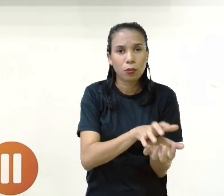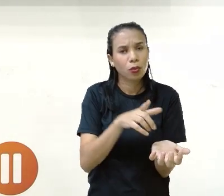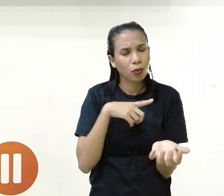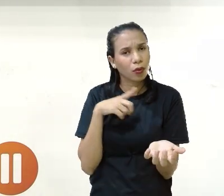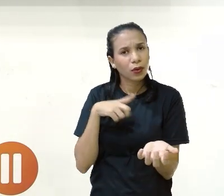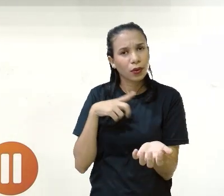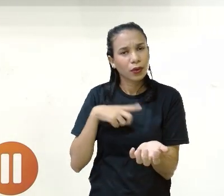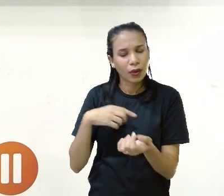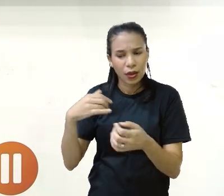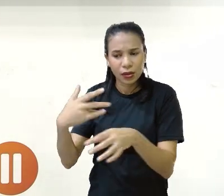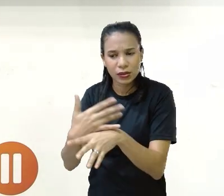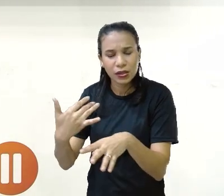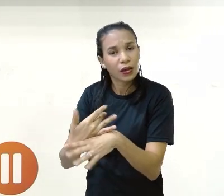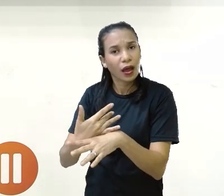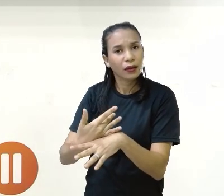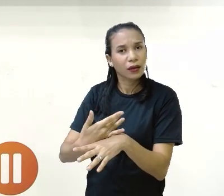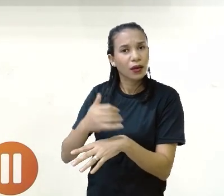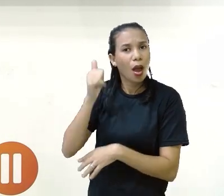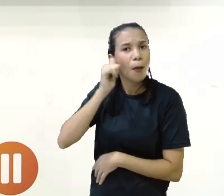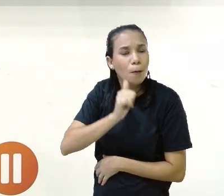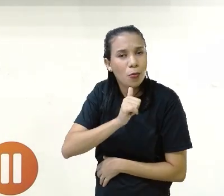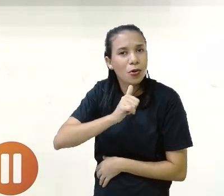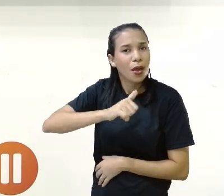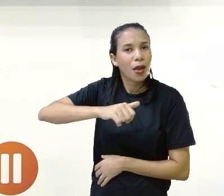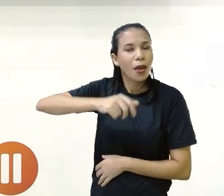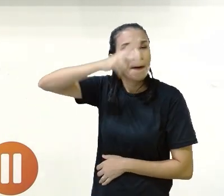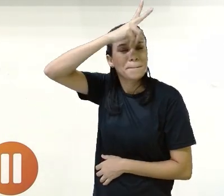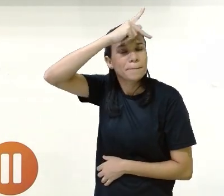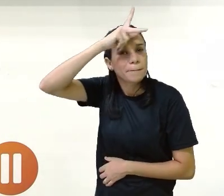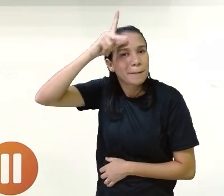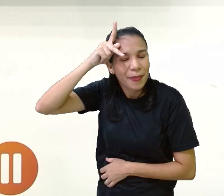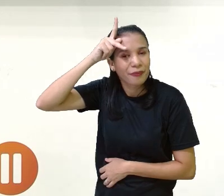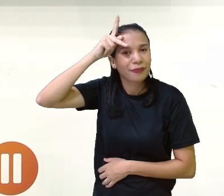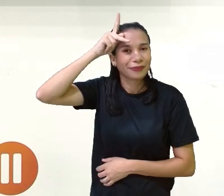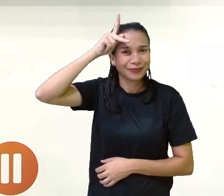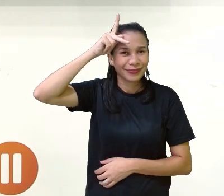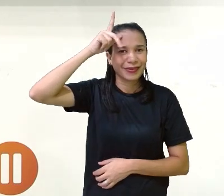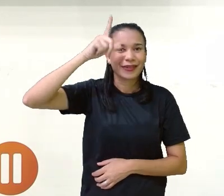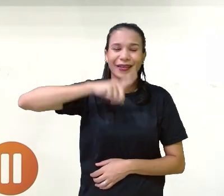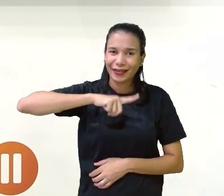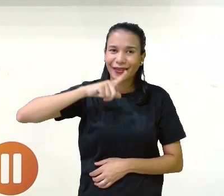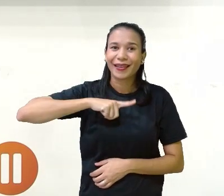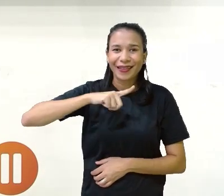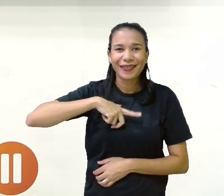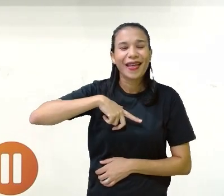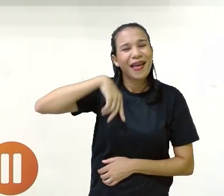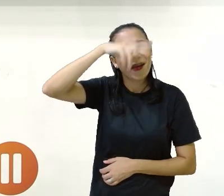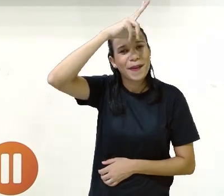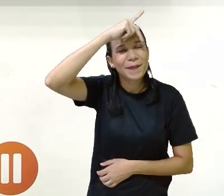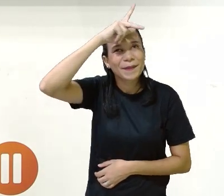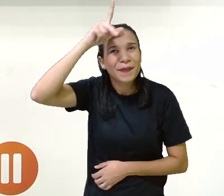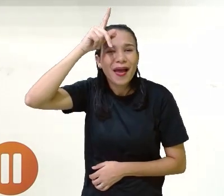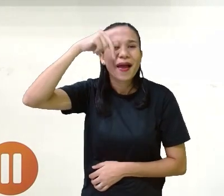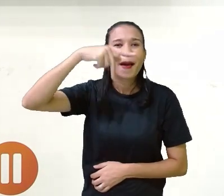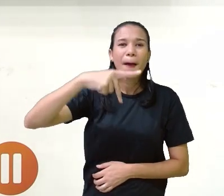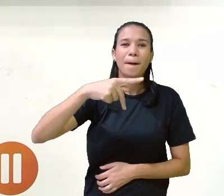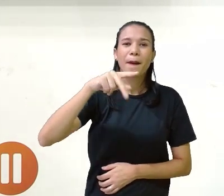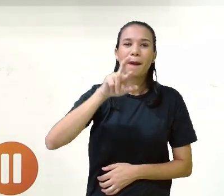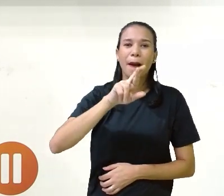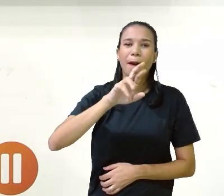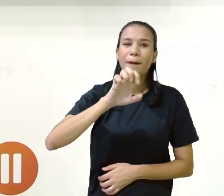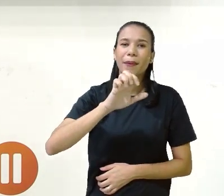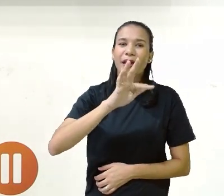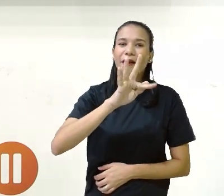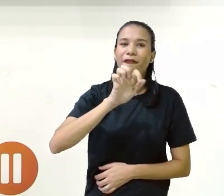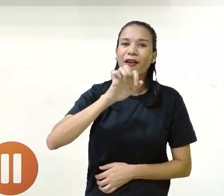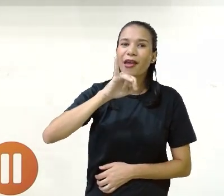são liderados por mulheres. Existem prefeitas perfeitas. Há muitos anos atrás